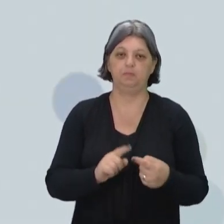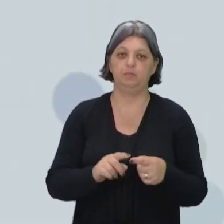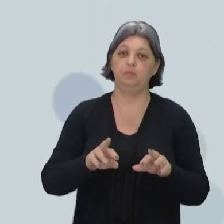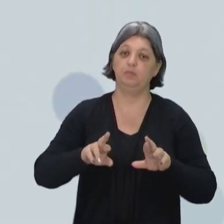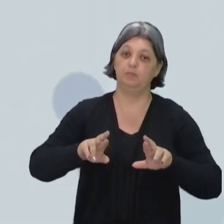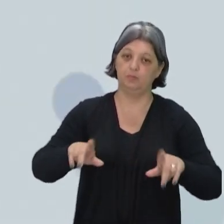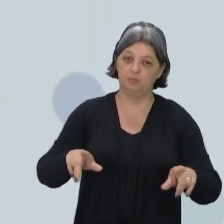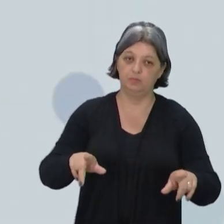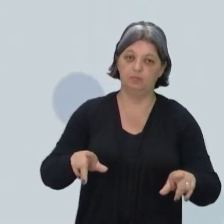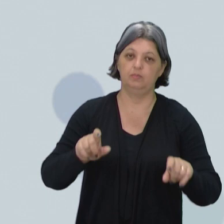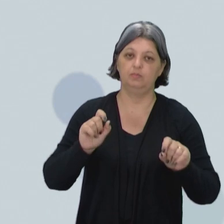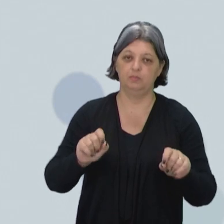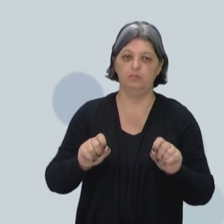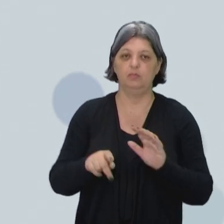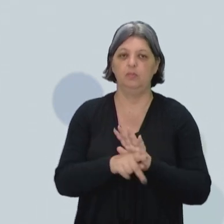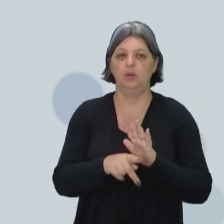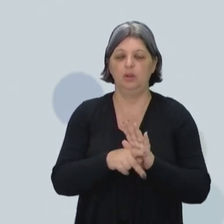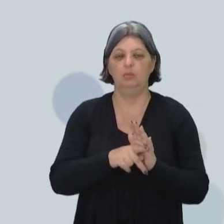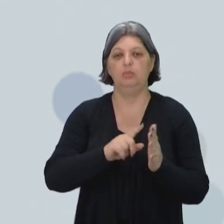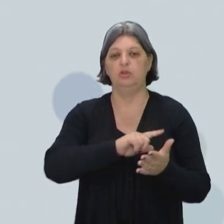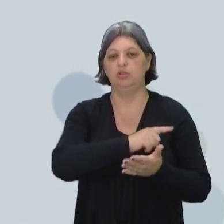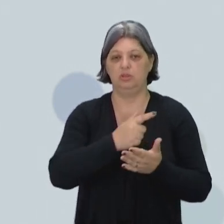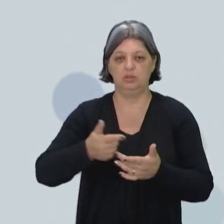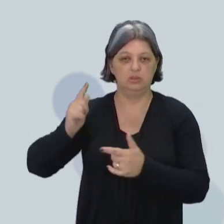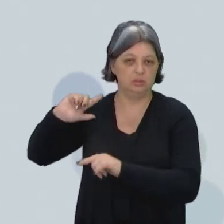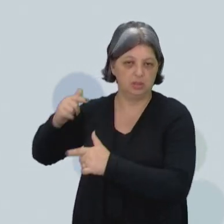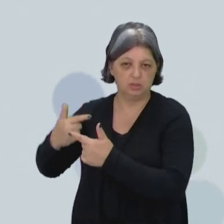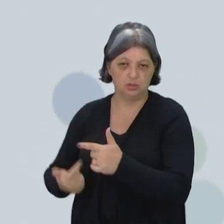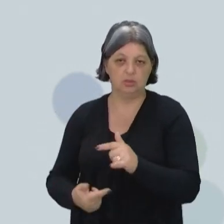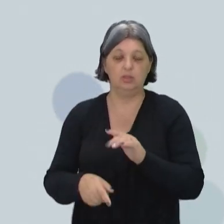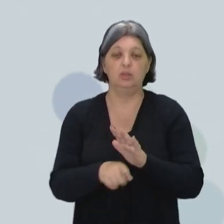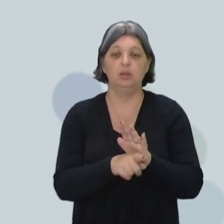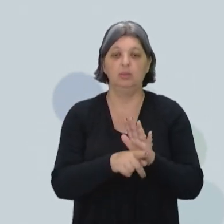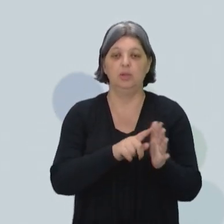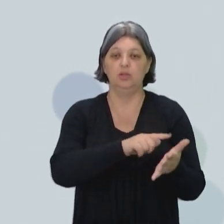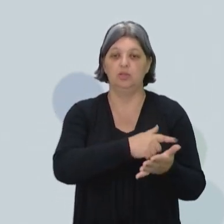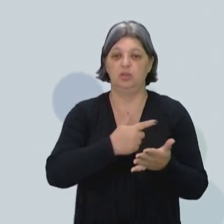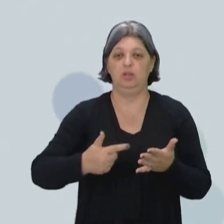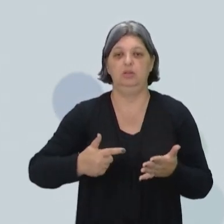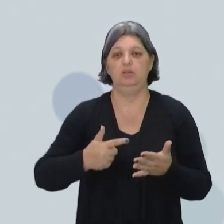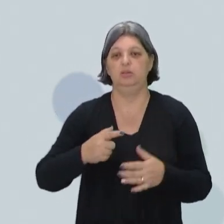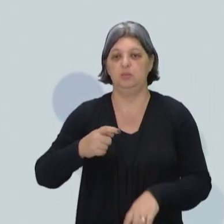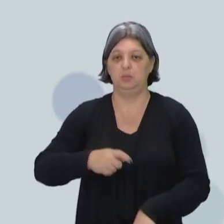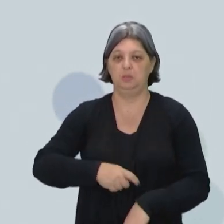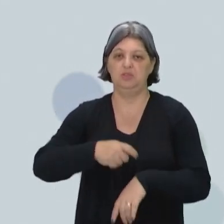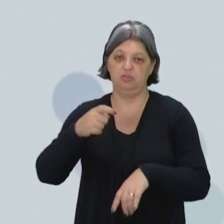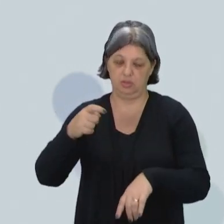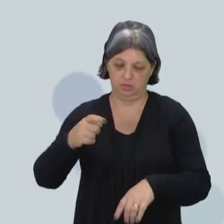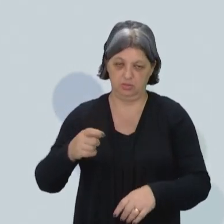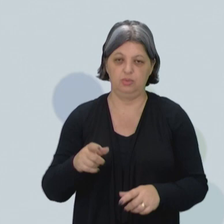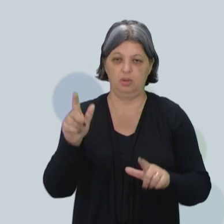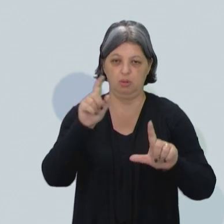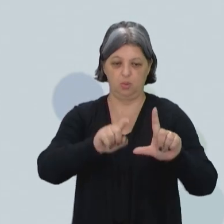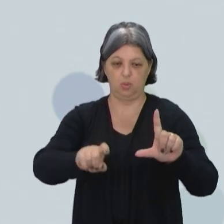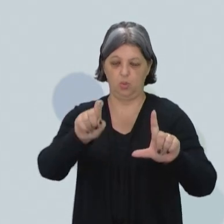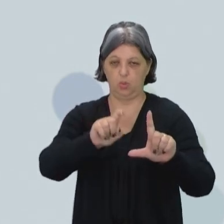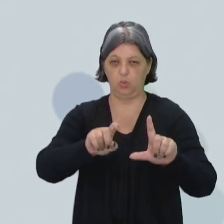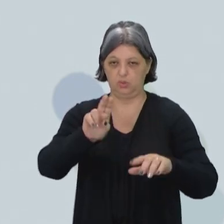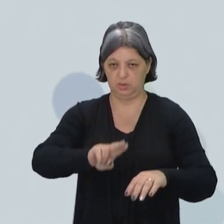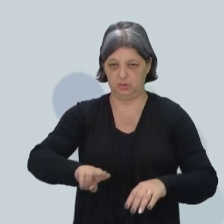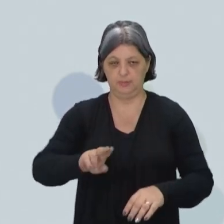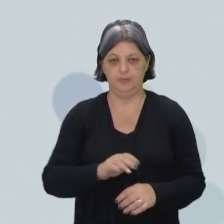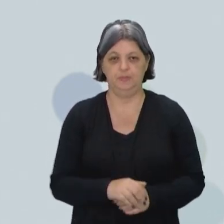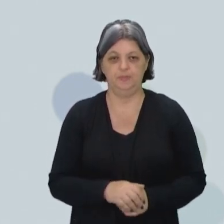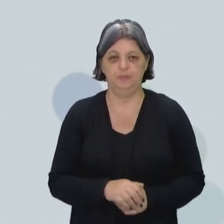diferença entre jornalismo tradicional e jornalismo midiático, que a gente aprofundou bastante aí, discutimos, mas vamos trazer